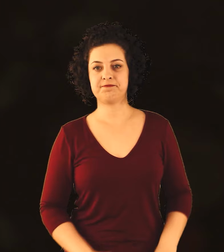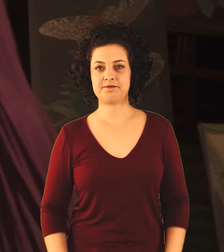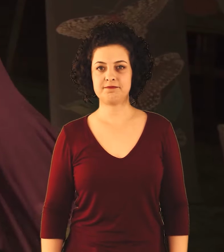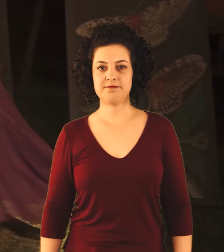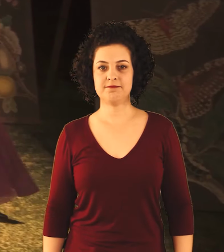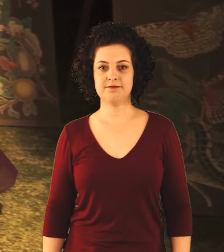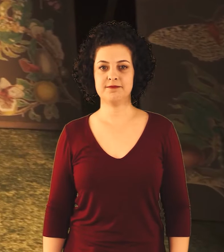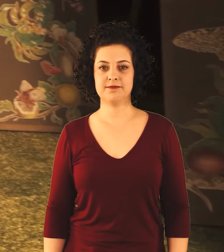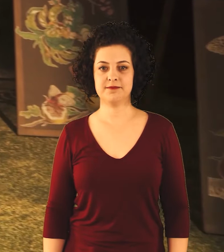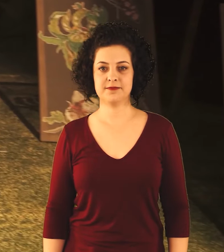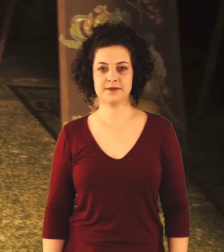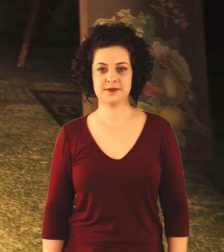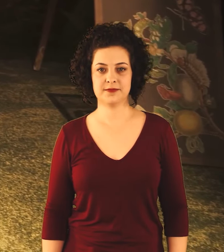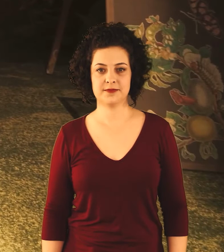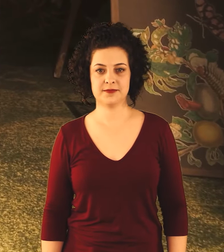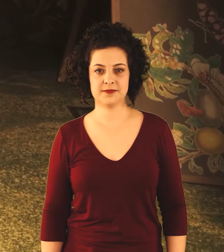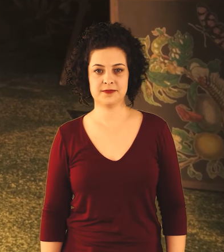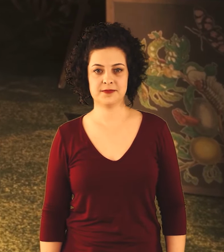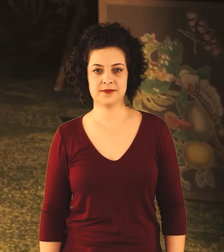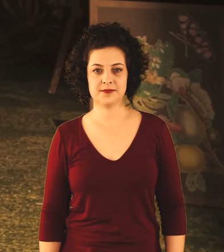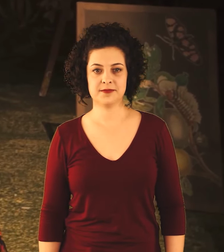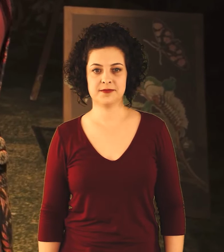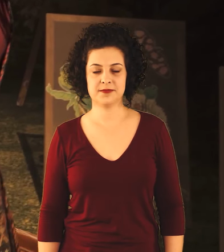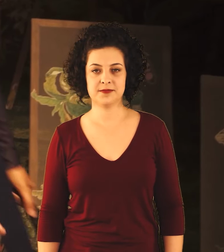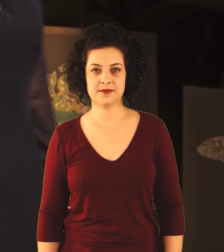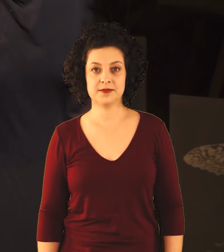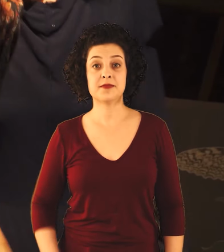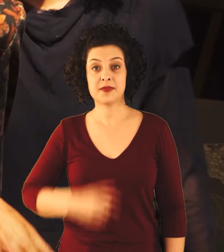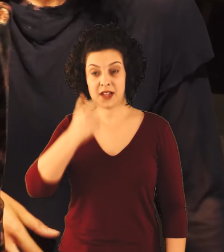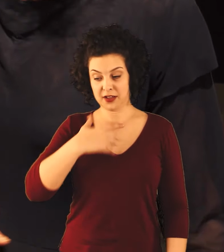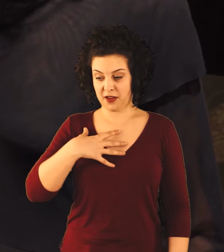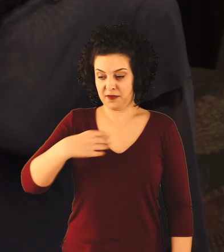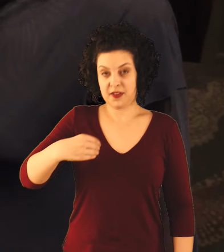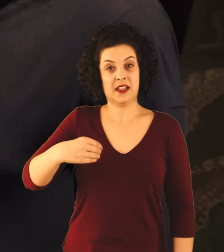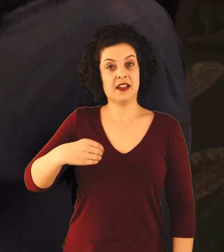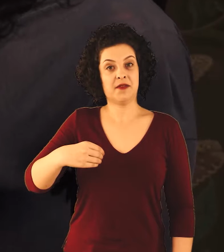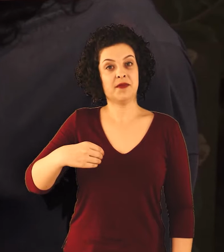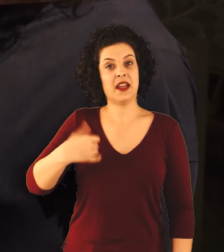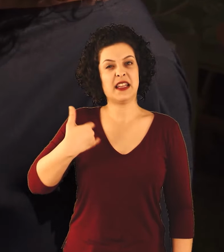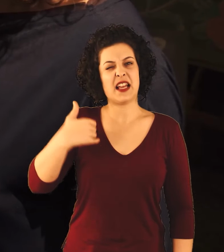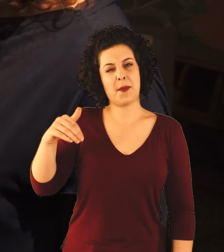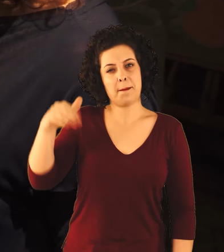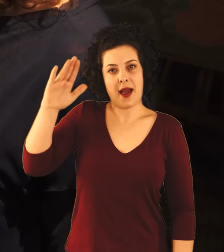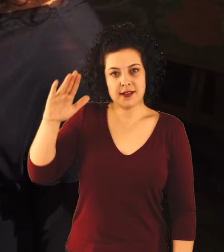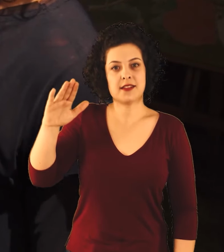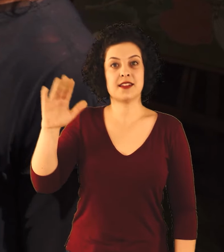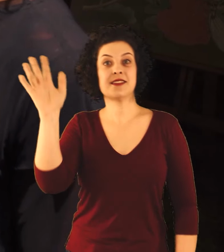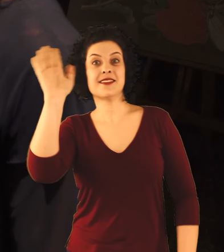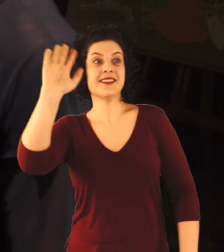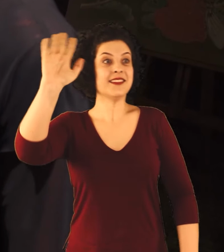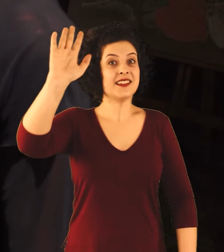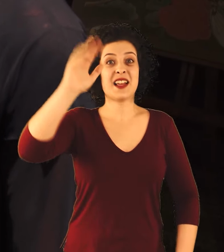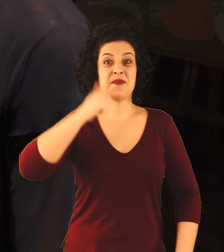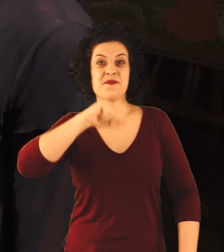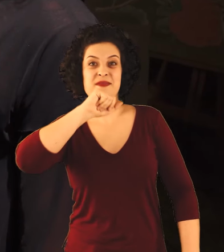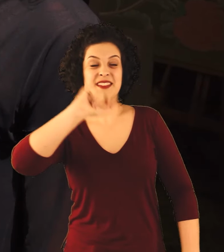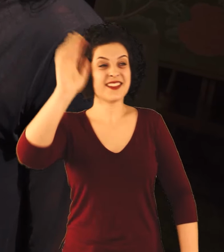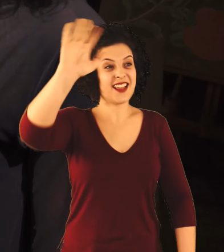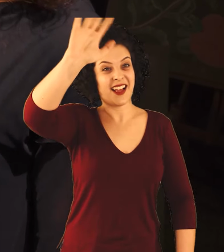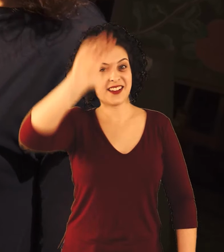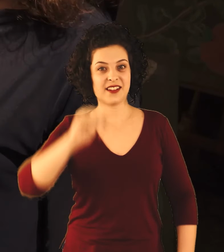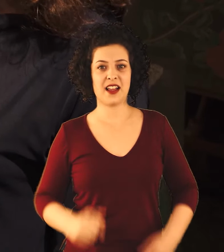cabeça dizendo sim, caminham de mãos dadas. Eu sou a Johanna, filha mais velha de Maria que se despede da janela. Tchau,